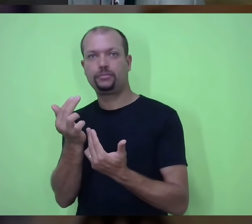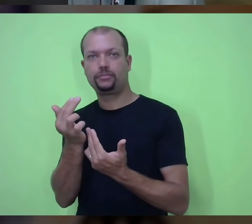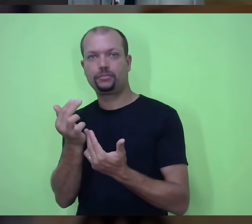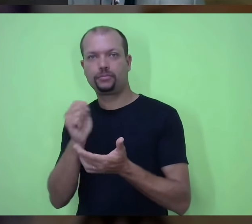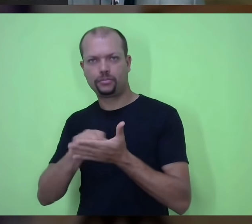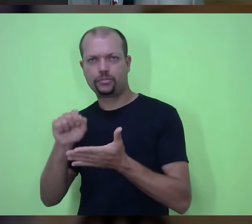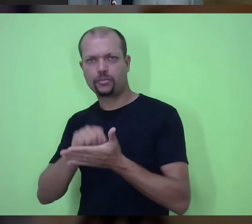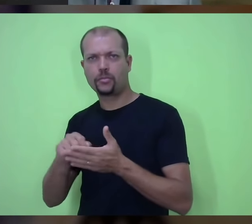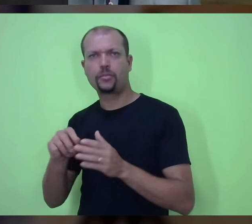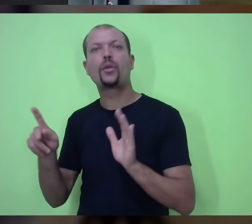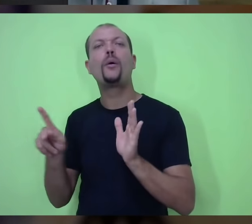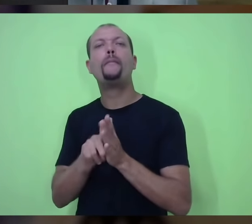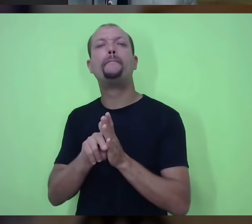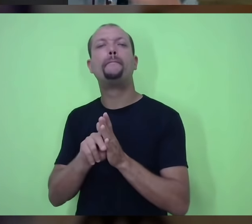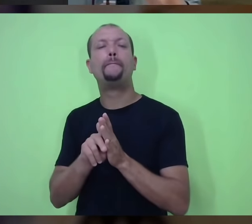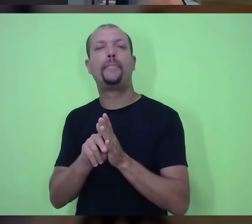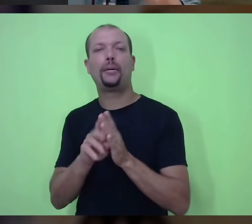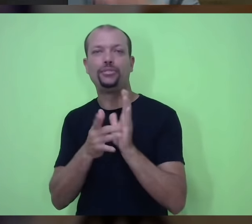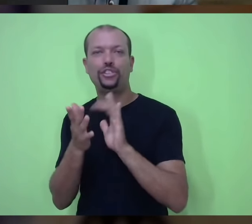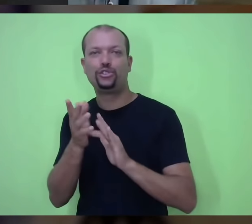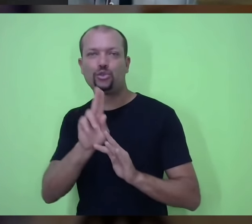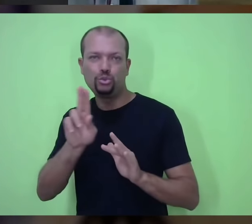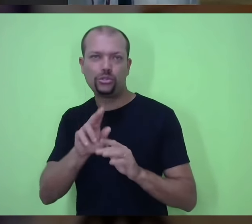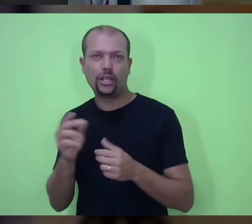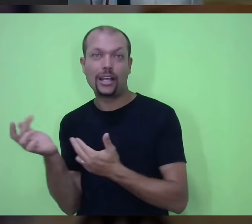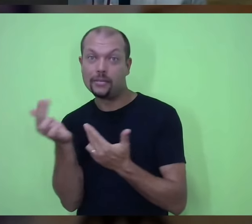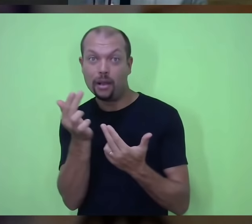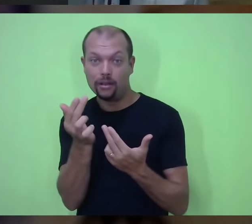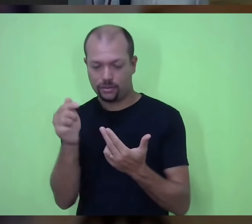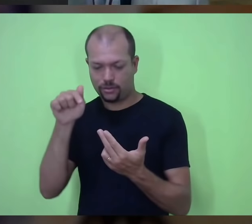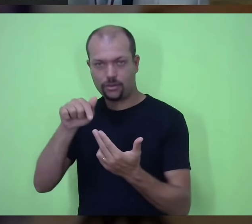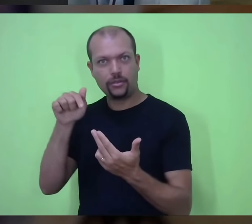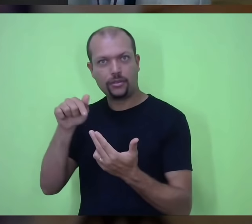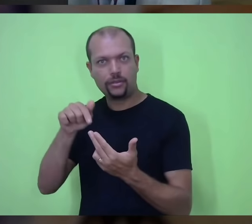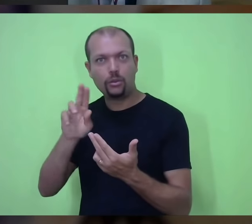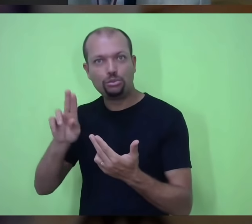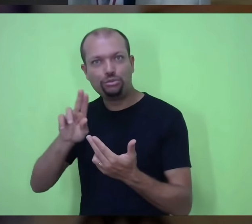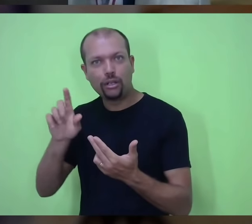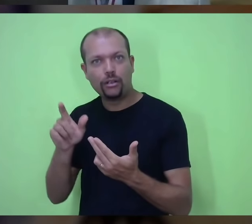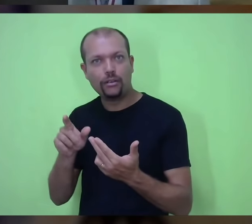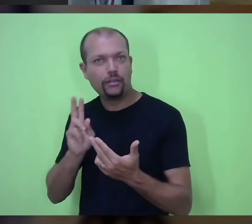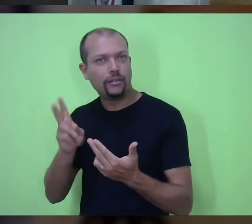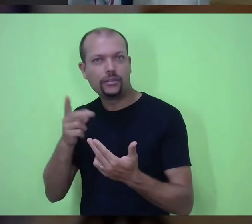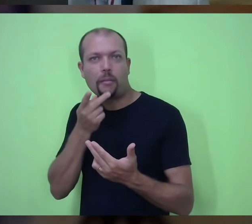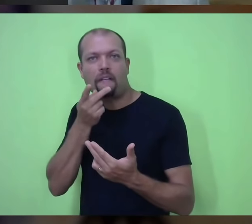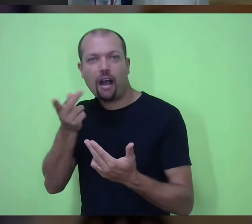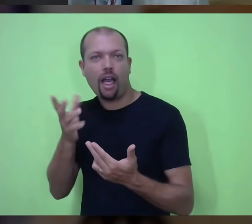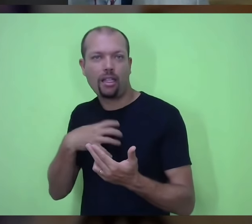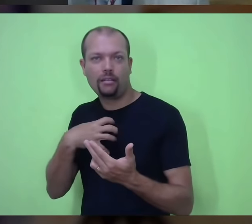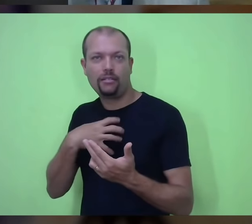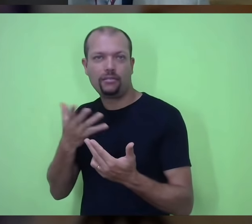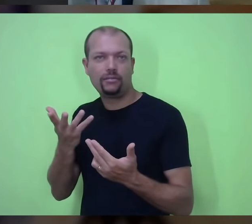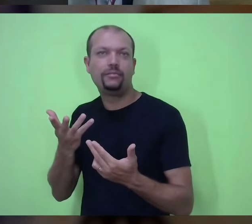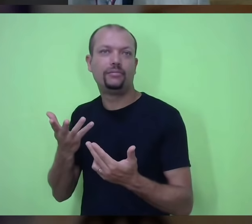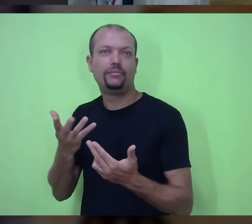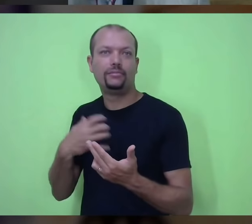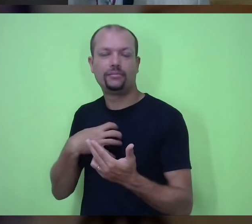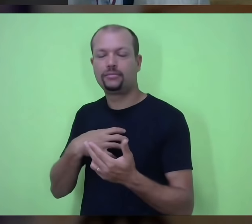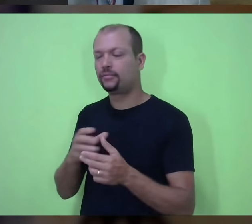direção, é o próprio Cristo. Dito no verso, no verso 11, do capítulo 2,